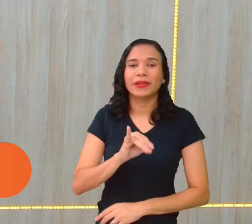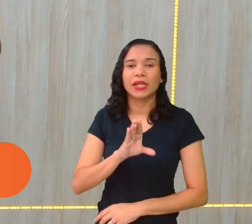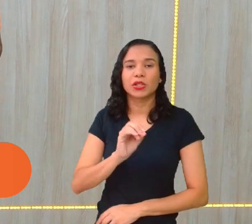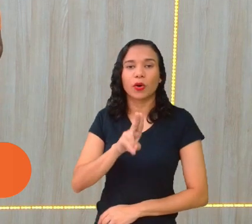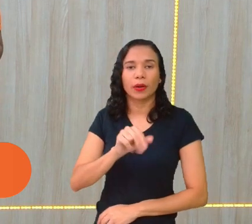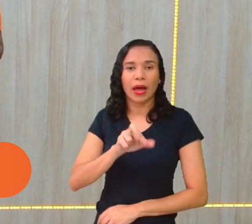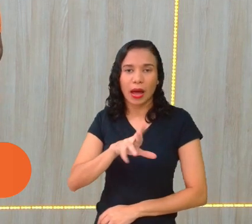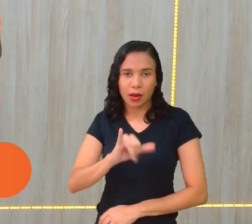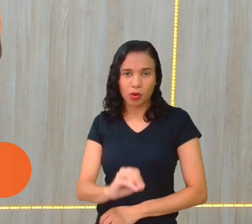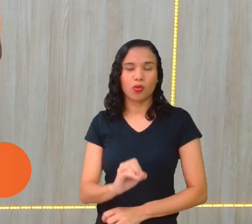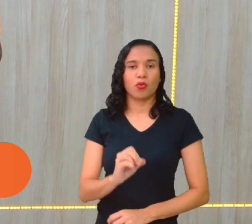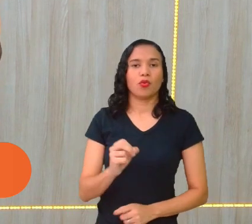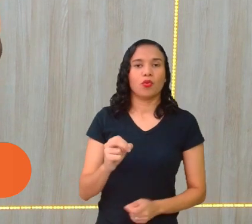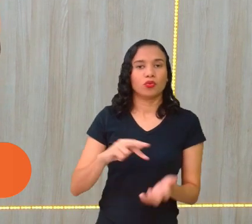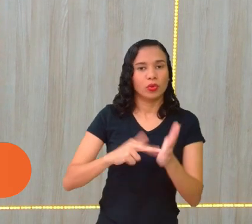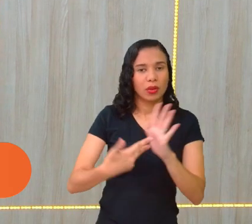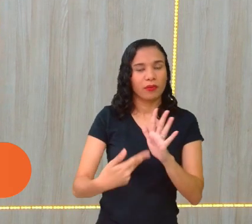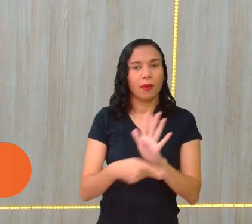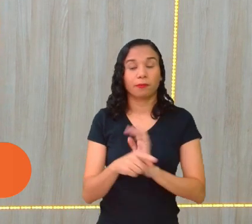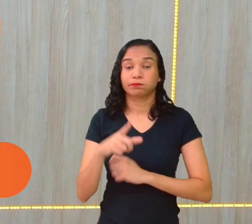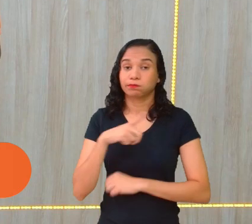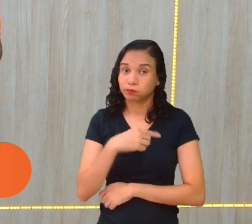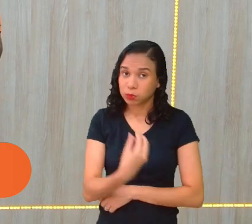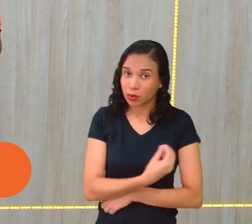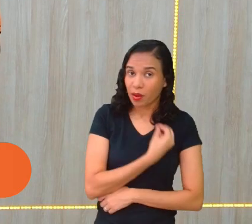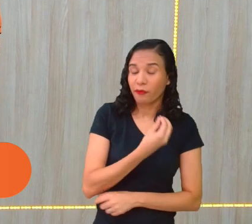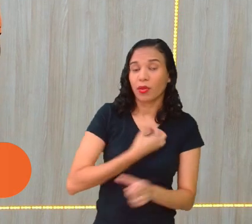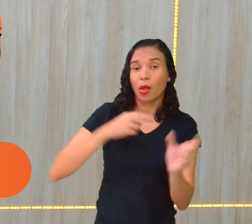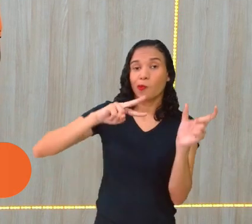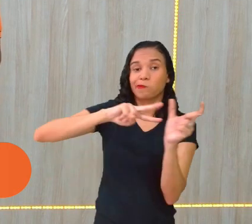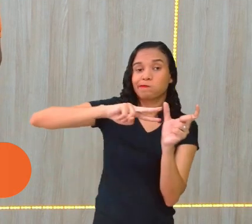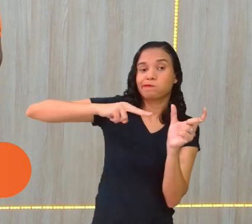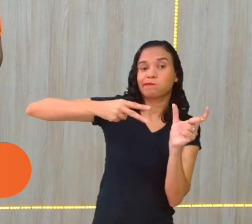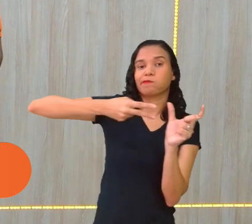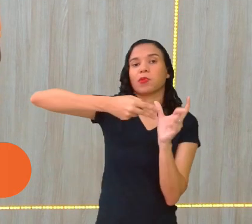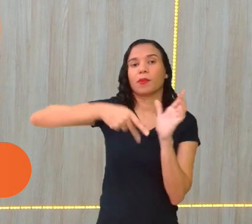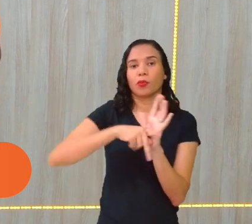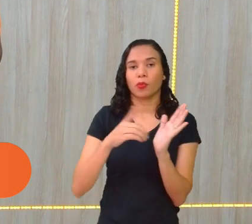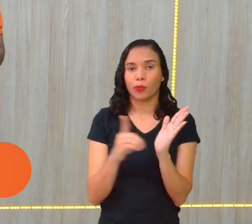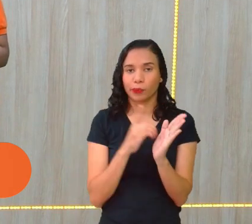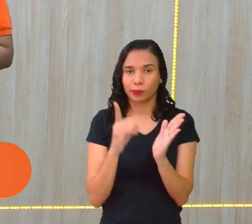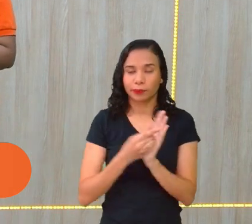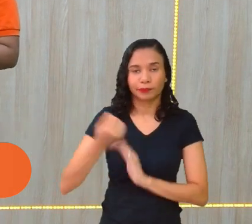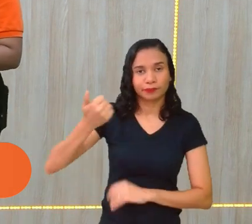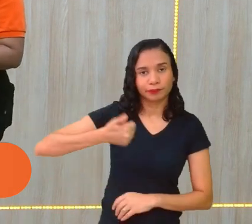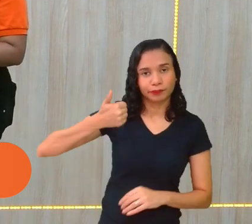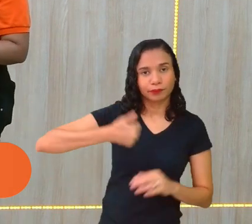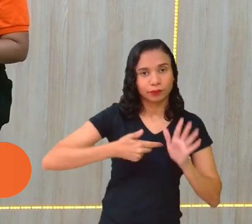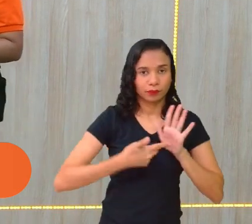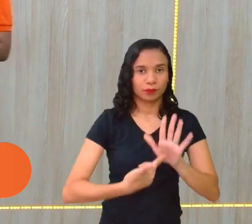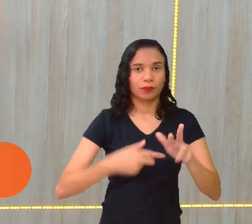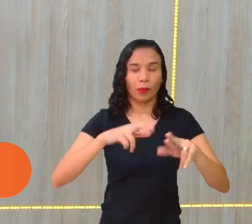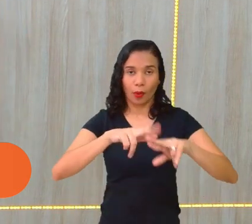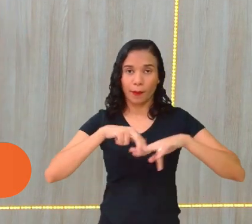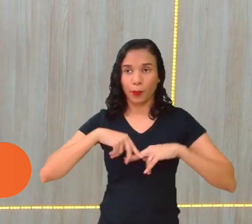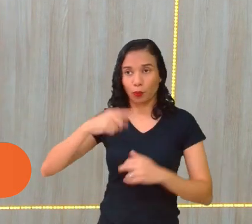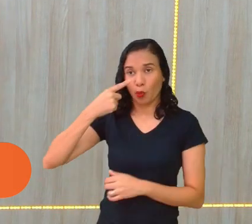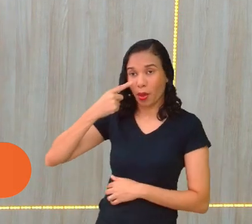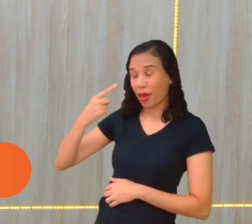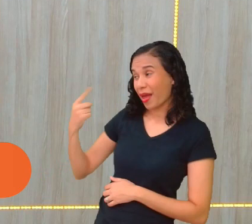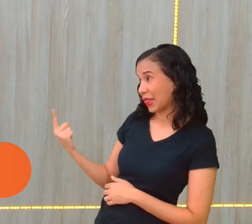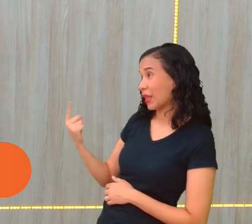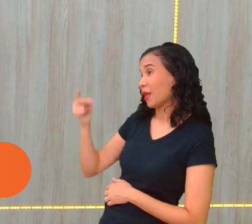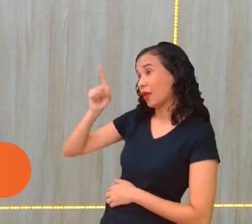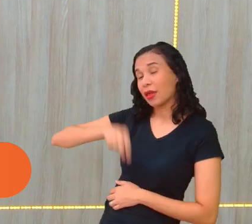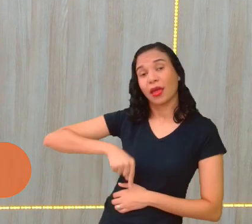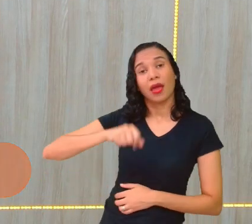do valor semântico, né, ou seja, os significados que o dicionário me dá primeiro. Então, essa